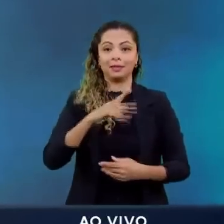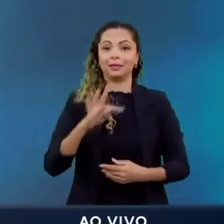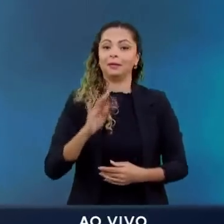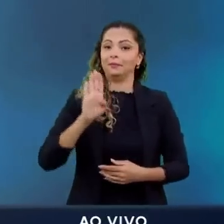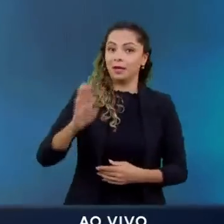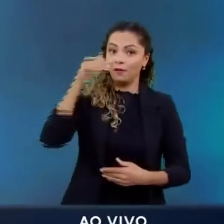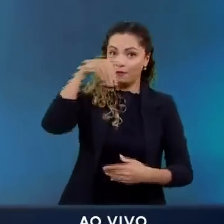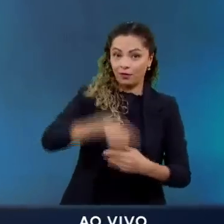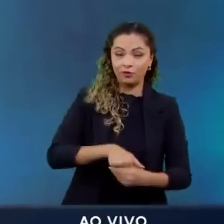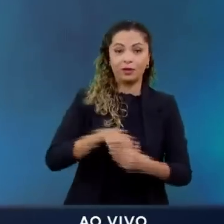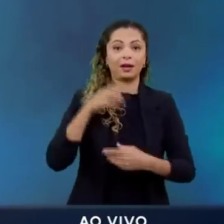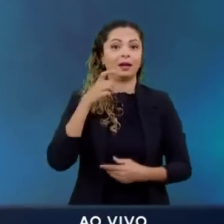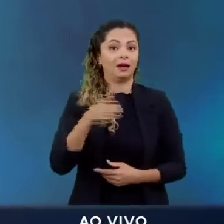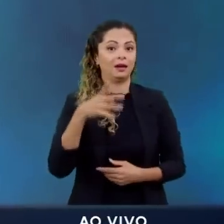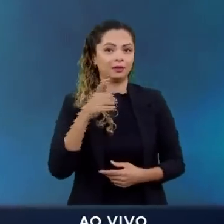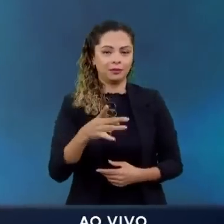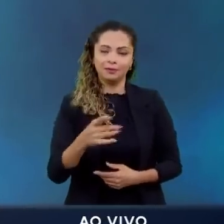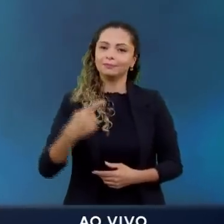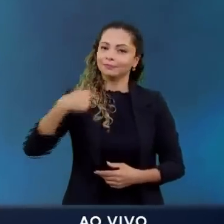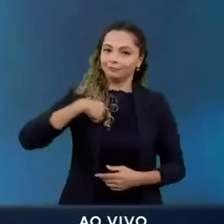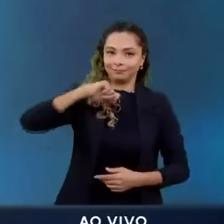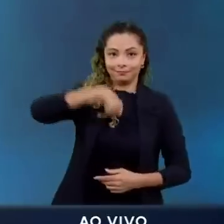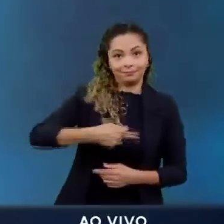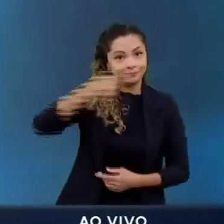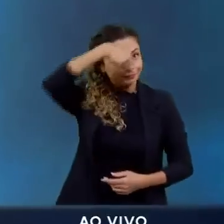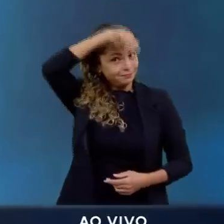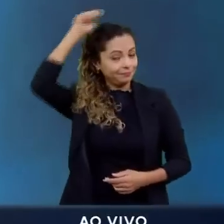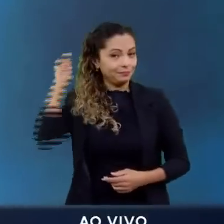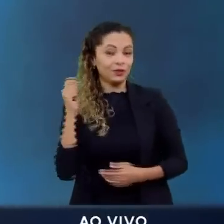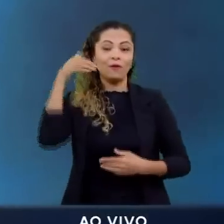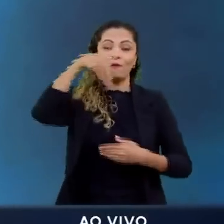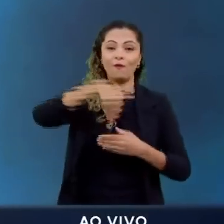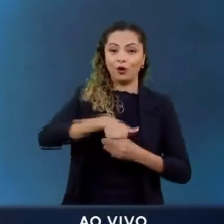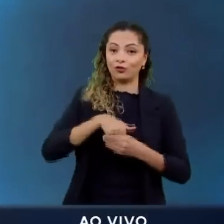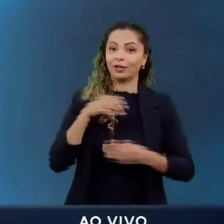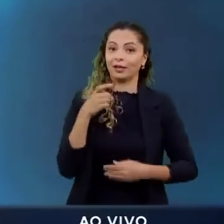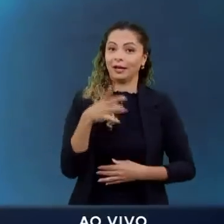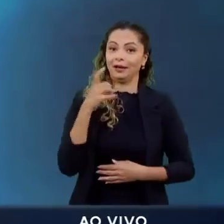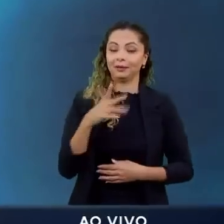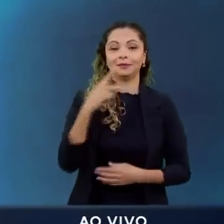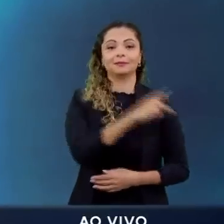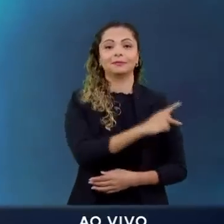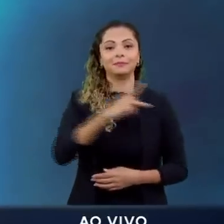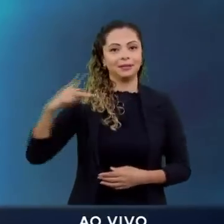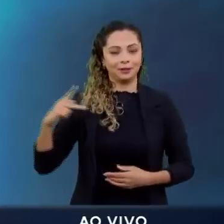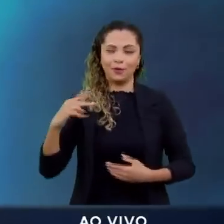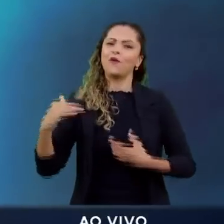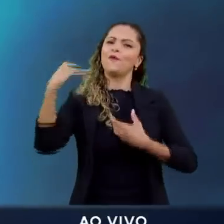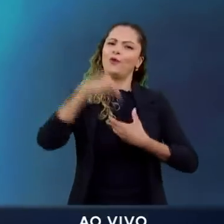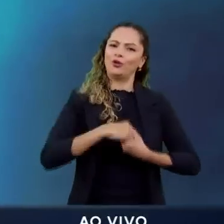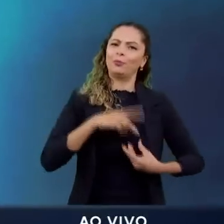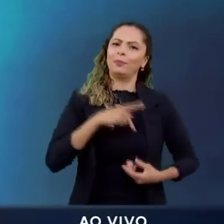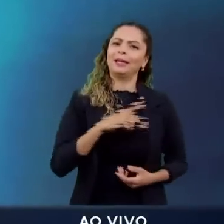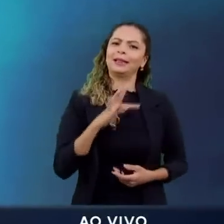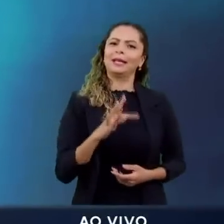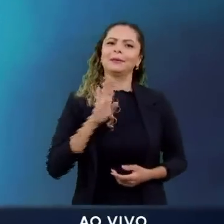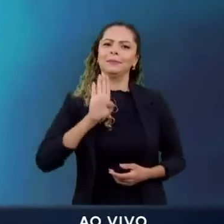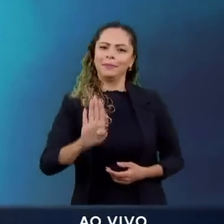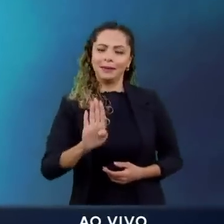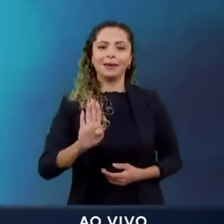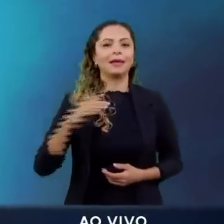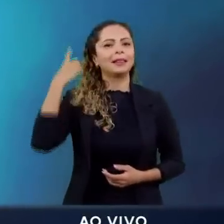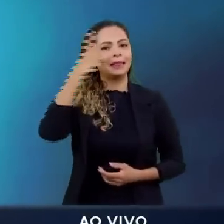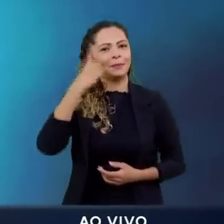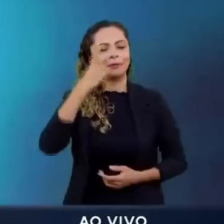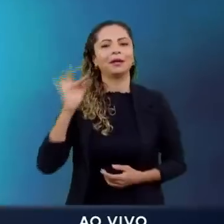escolha o padre quelmo para Presidente da República Vote no 14 para Presidente Vote no PTB para Deputado Federal